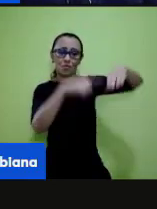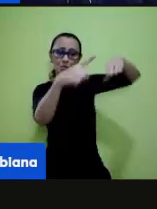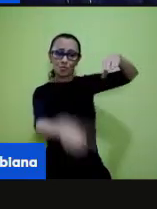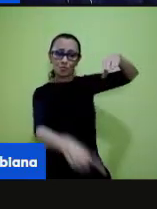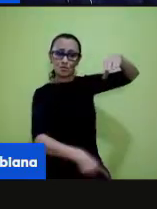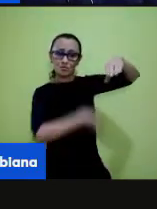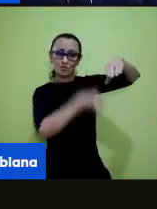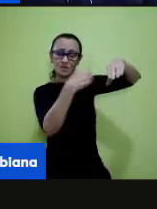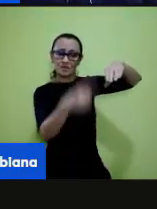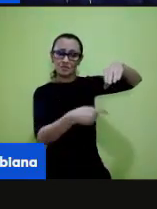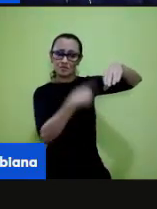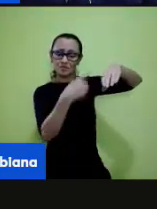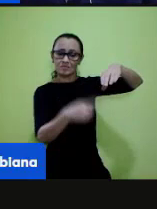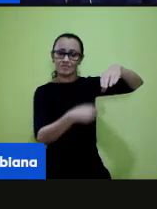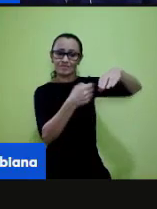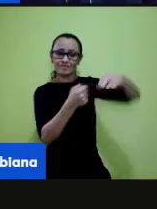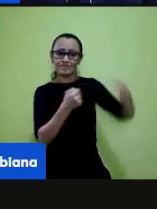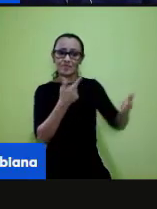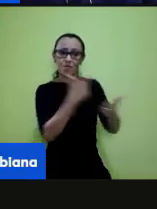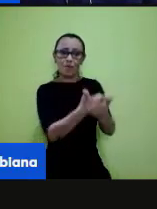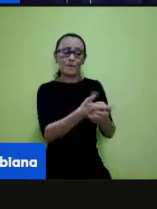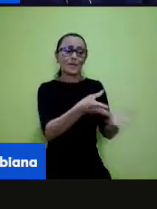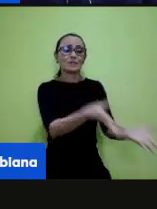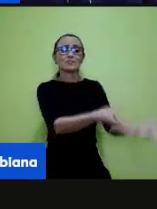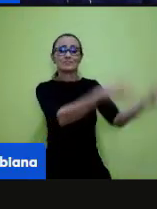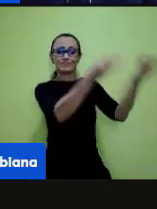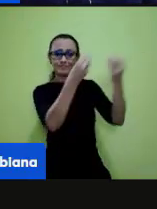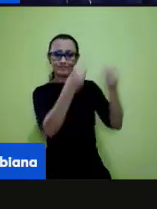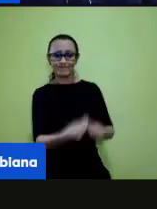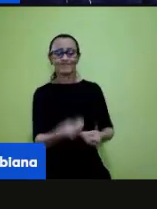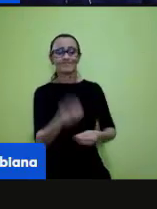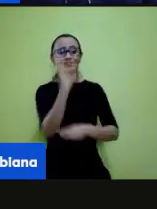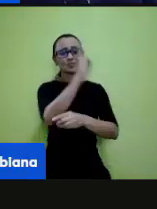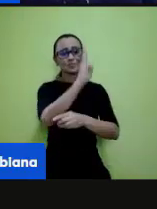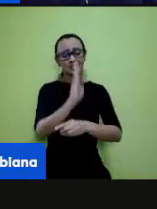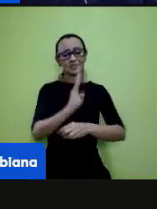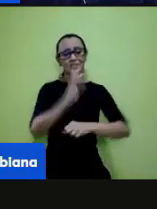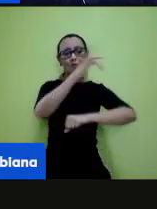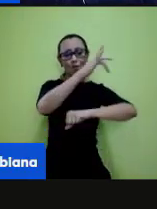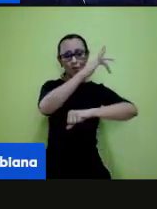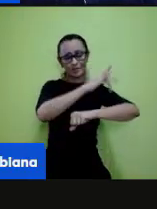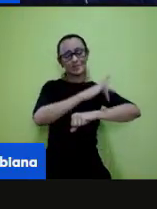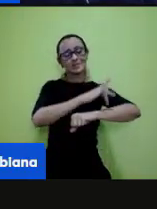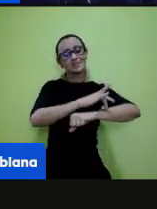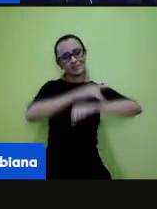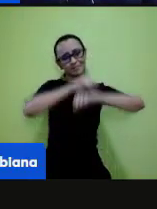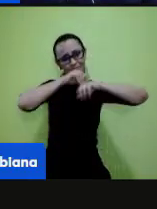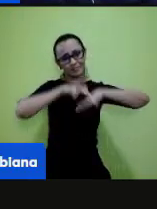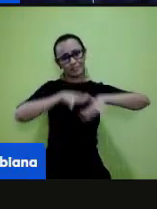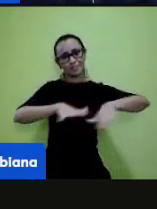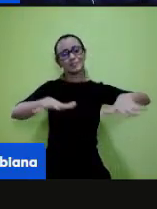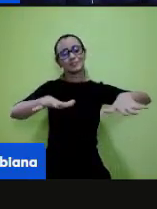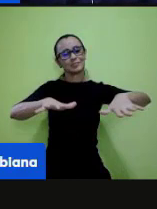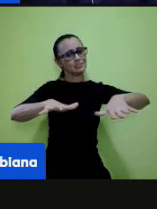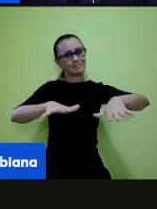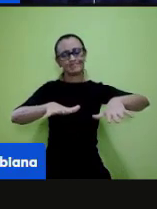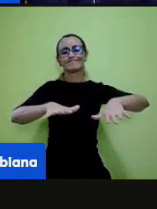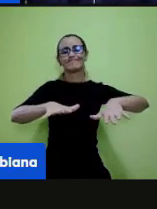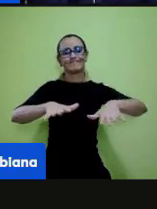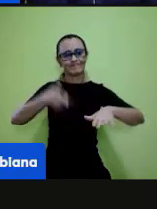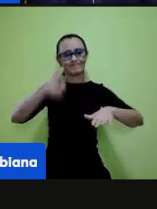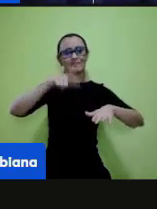Aedes aegypti, lá do Caribe, e aí foi reintroduzido no Brasil, de lá para cá não houve mais erradicação desse vetor. Tá?